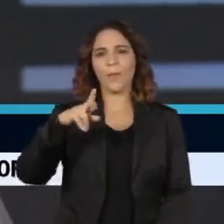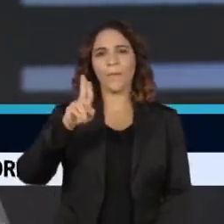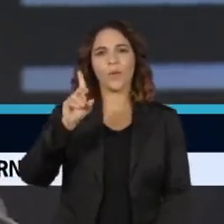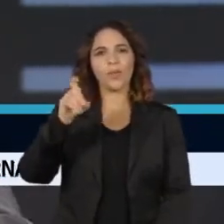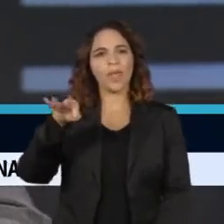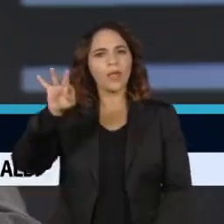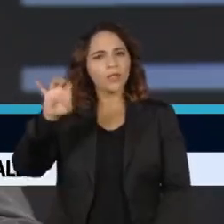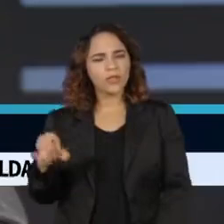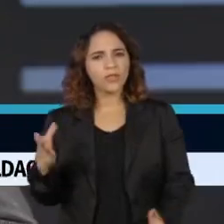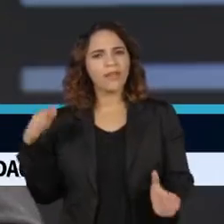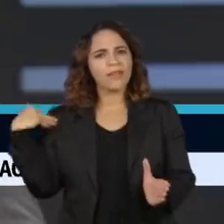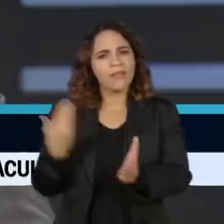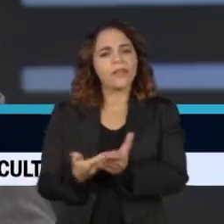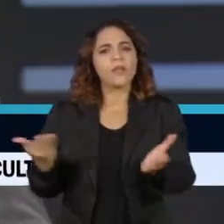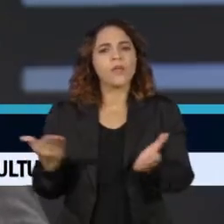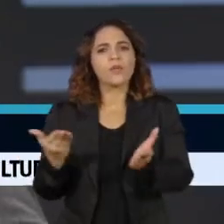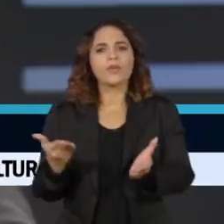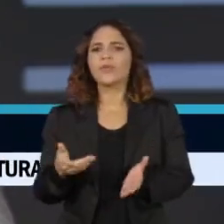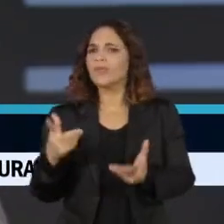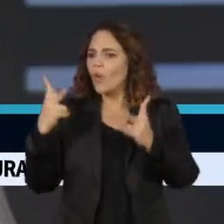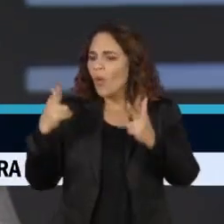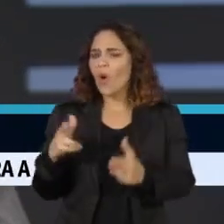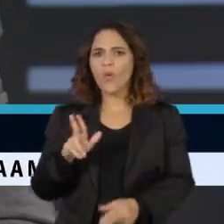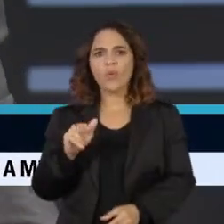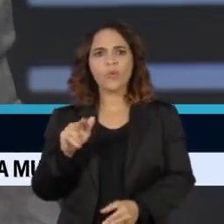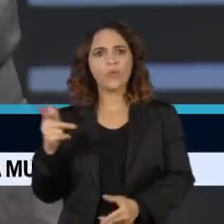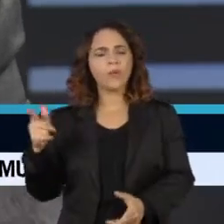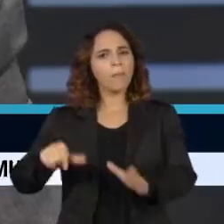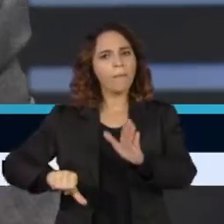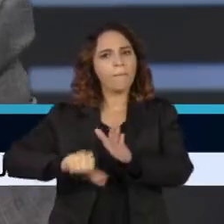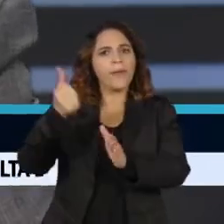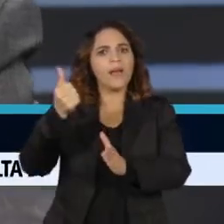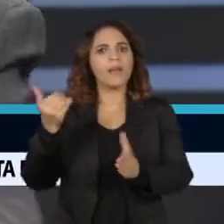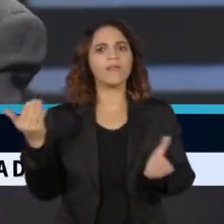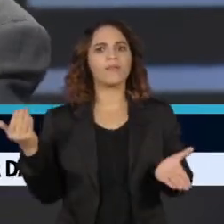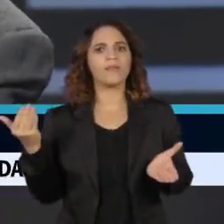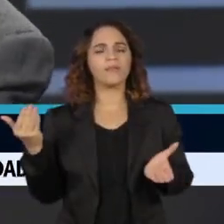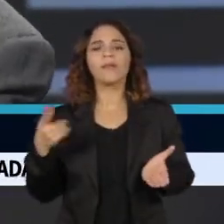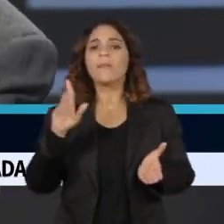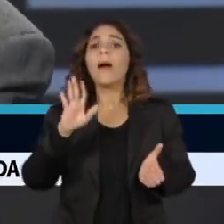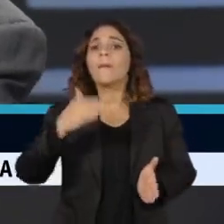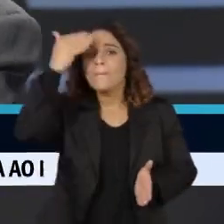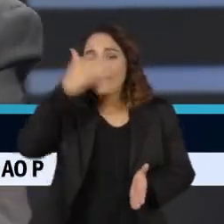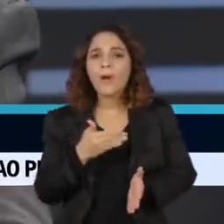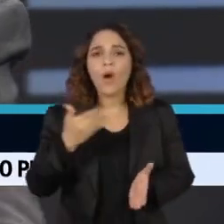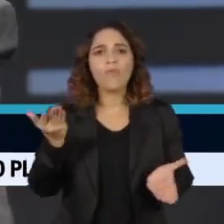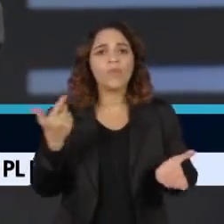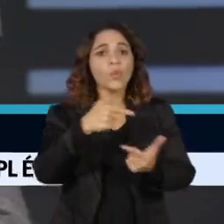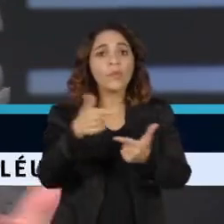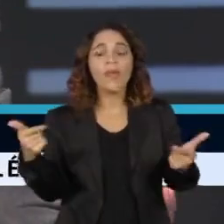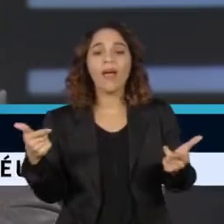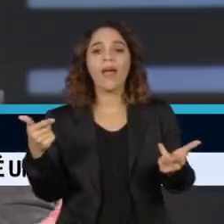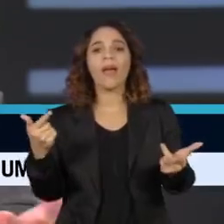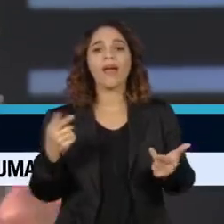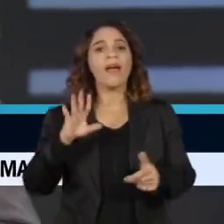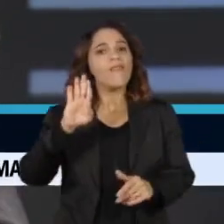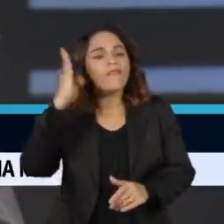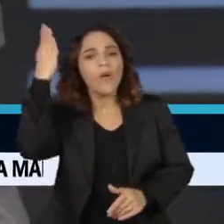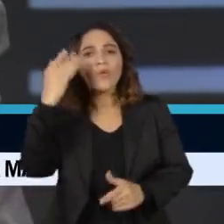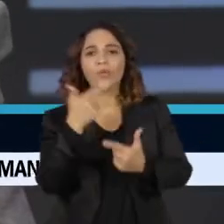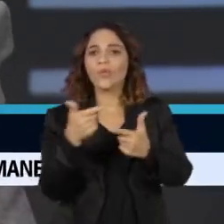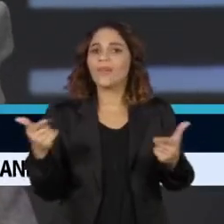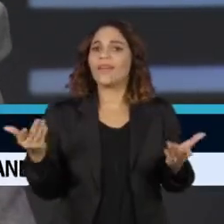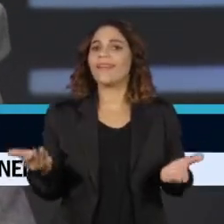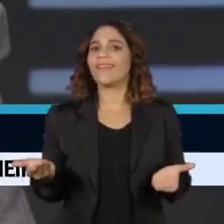hoje, nenhum incidente desse tipo. Isso é criado. E não há uma prova material de qualquer fraude, de qualquer urna eletrônica. E